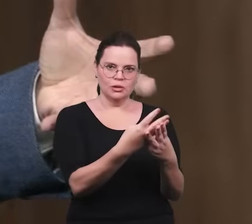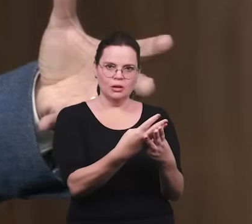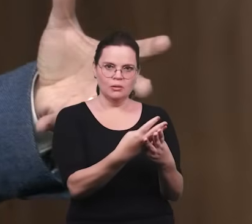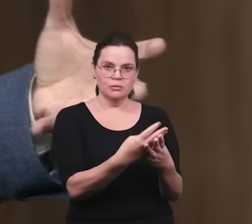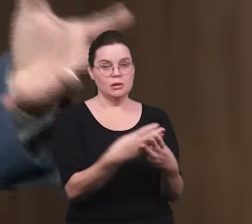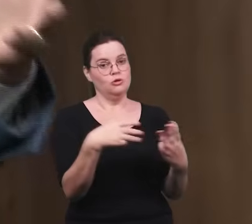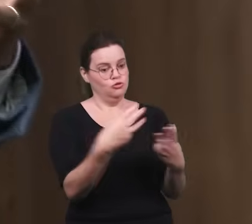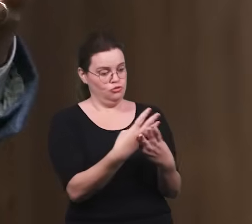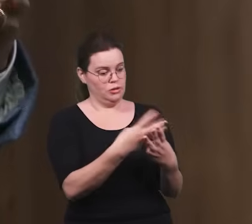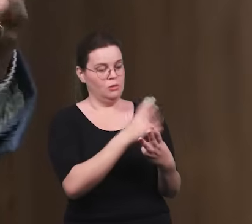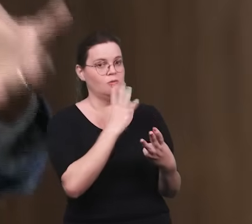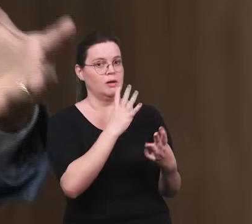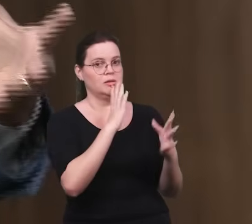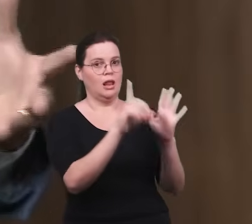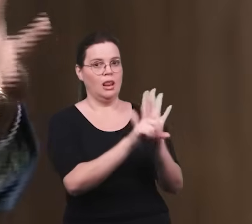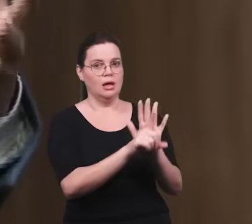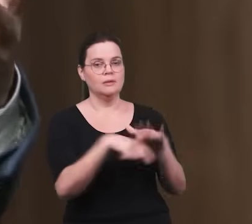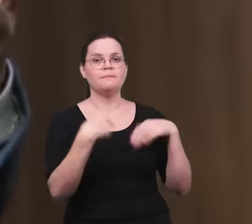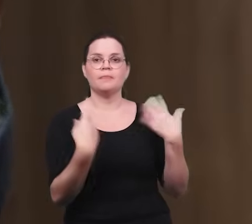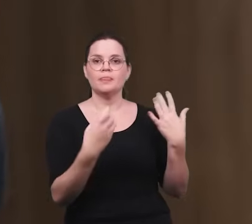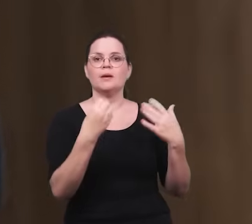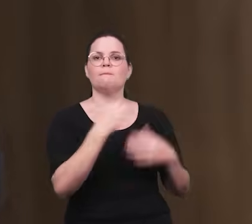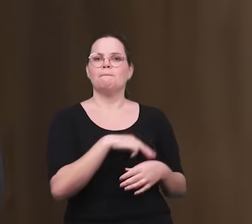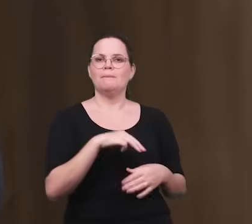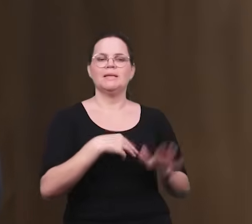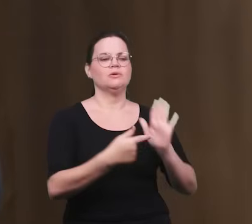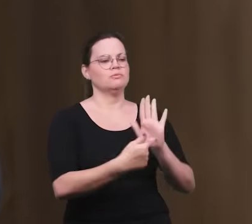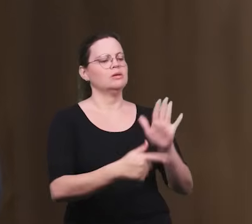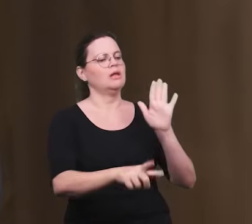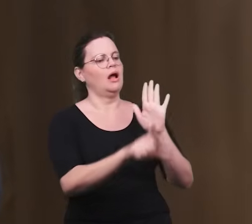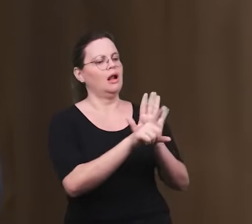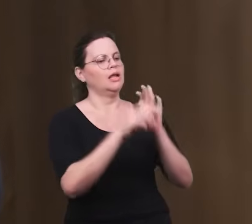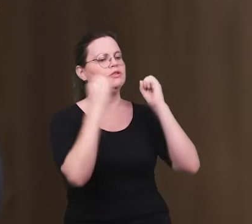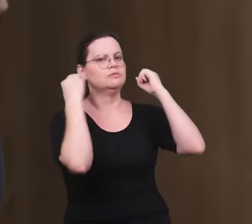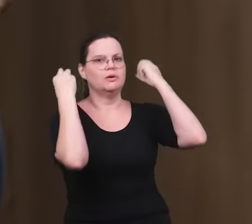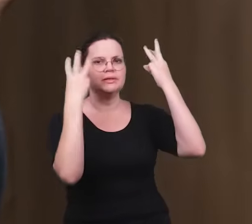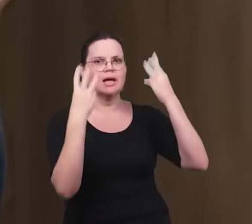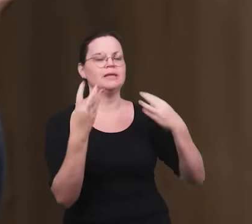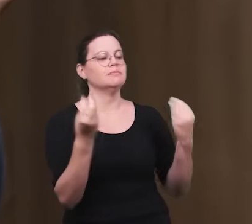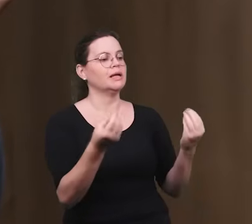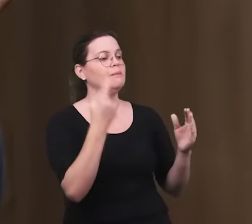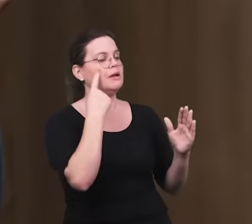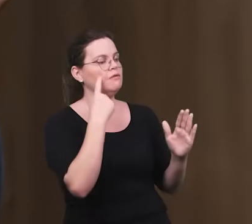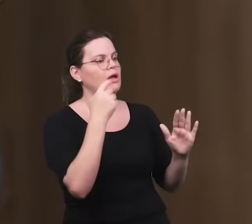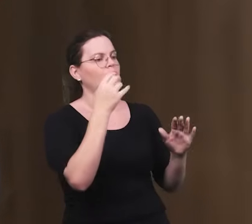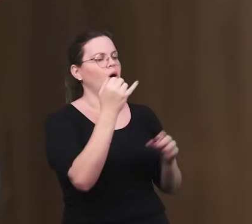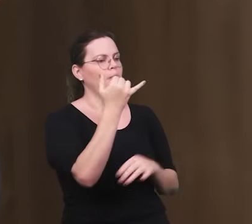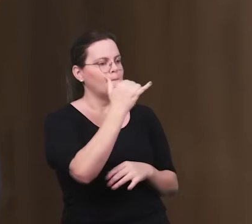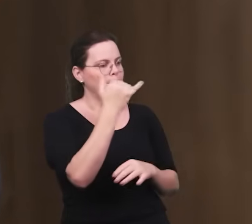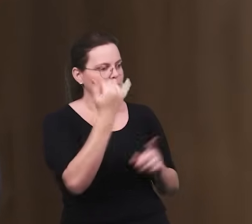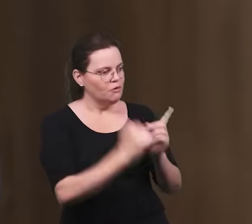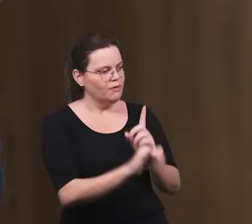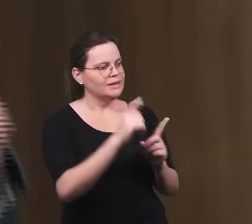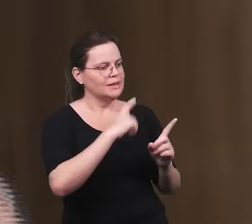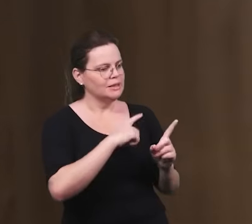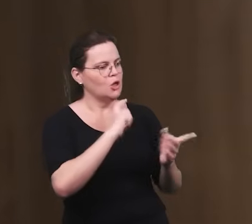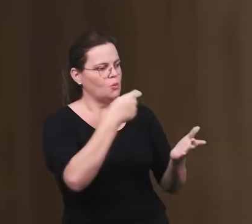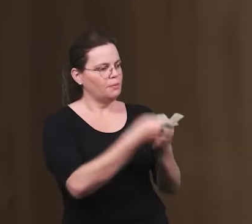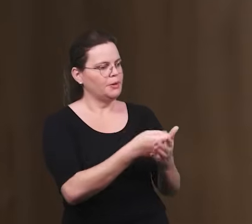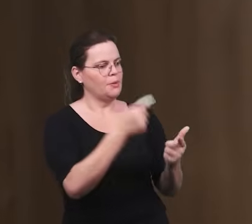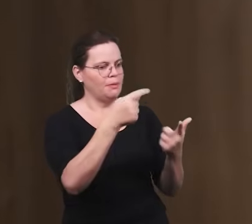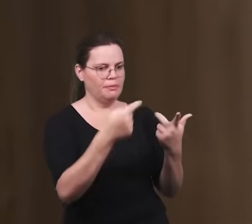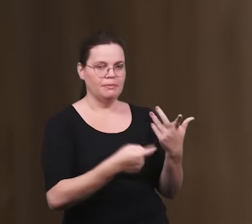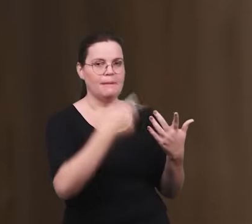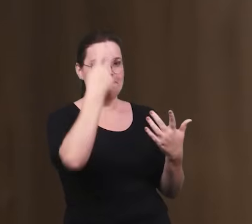lei. Então, Mateus está o tempo todo citando a lei de Moisés, para que se cumprisse o que fora dito pelo profeta.